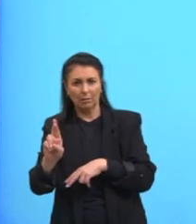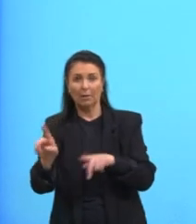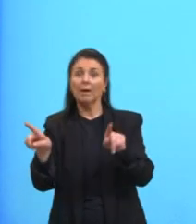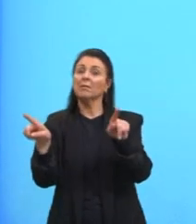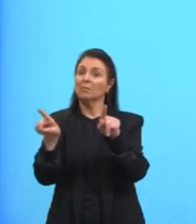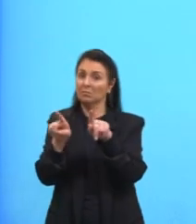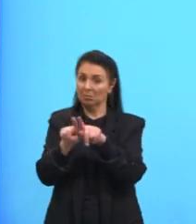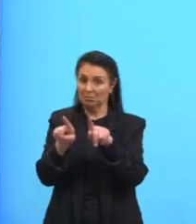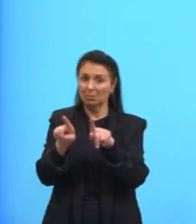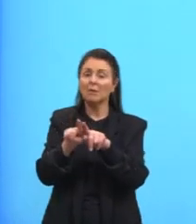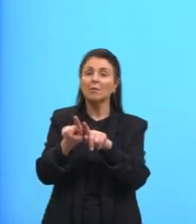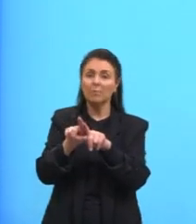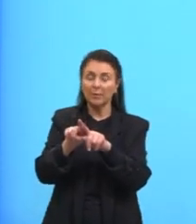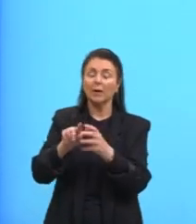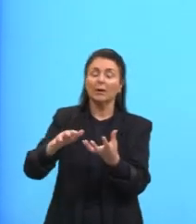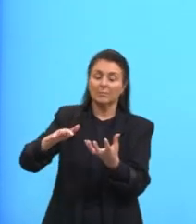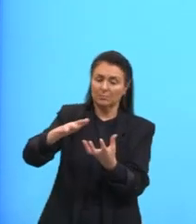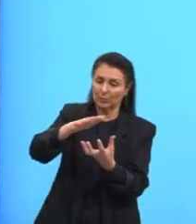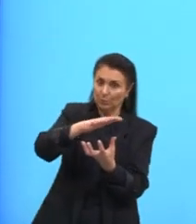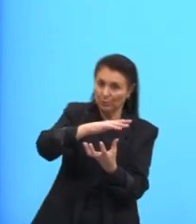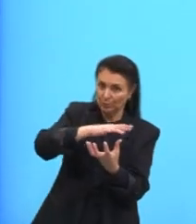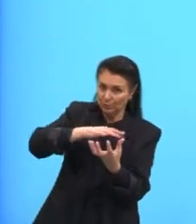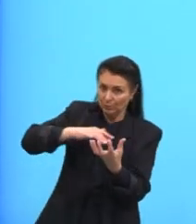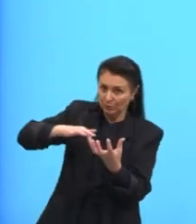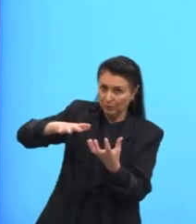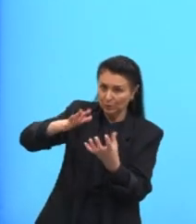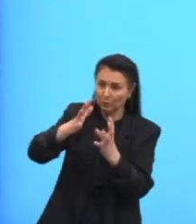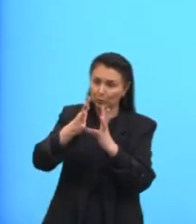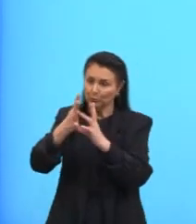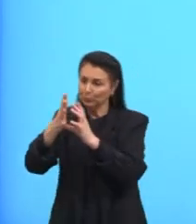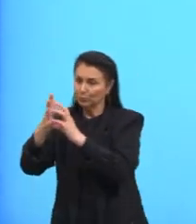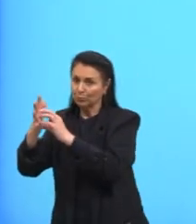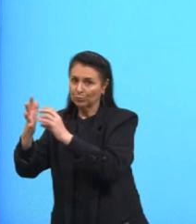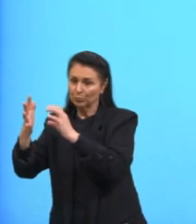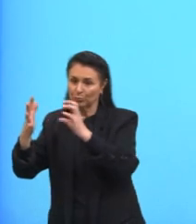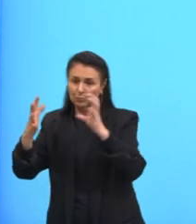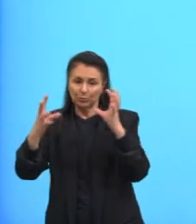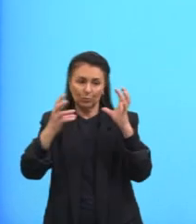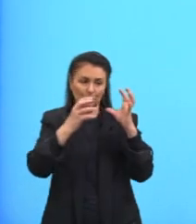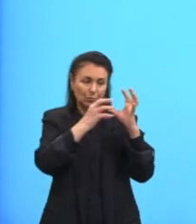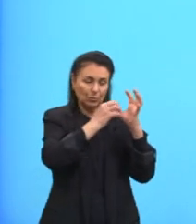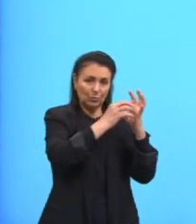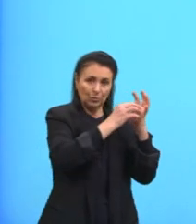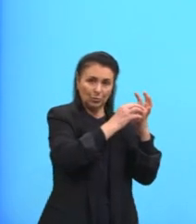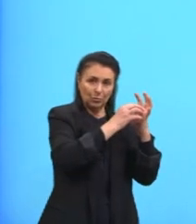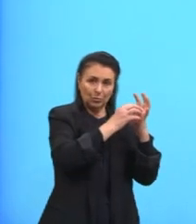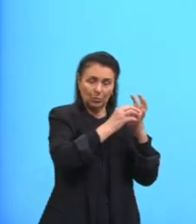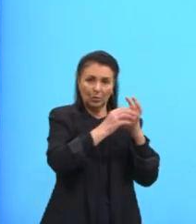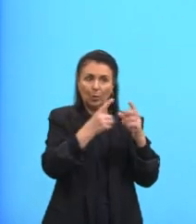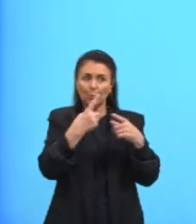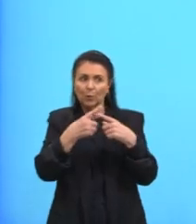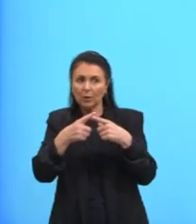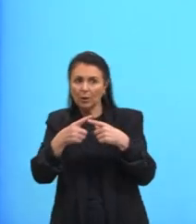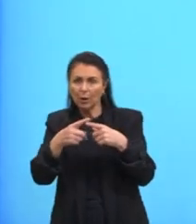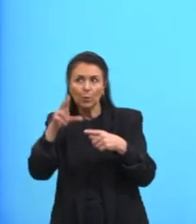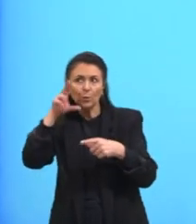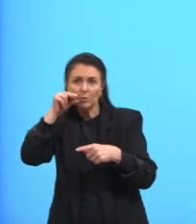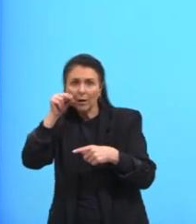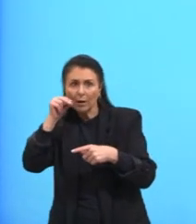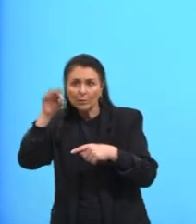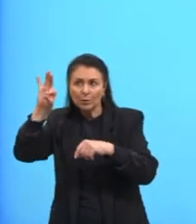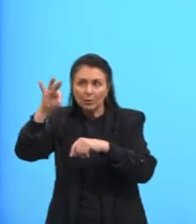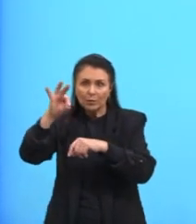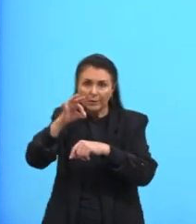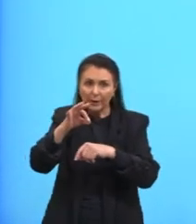polinização por fatores bióticos né porque vai chamar atenção dos insetos dos pássaros então não está